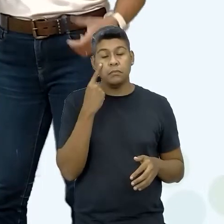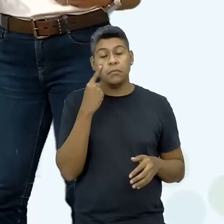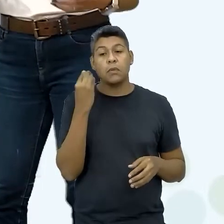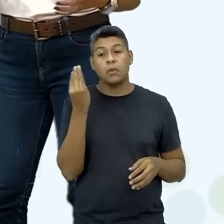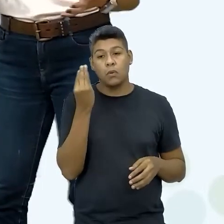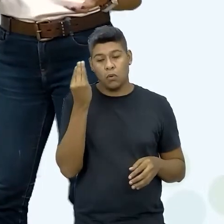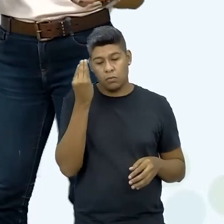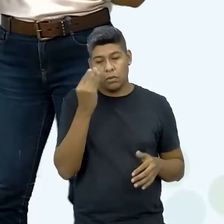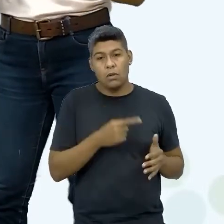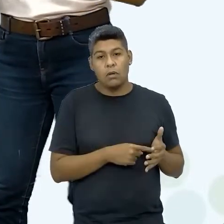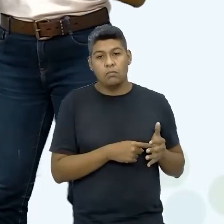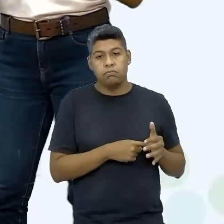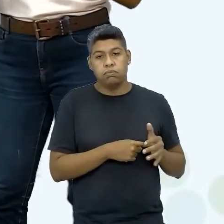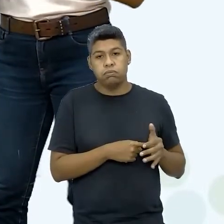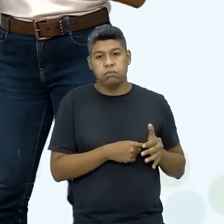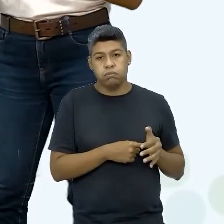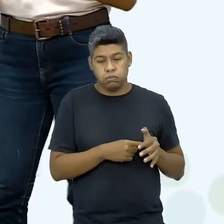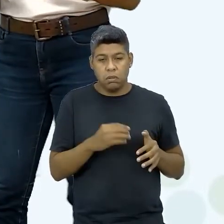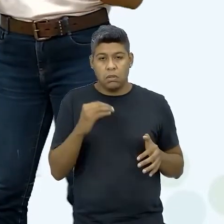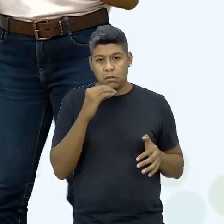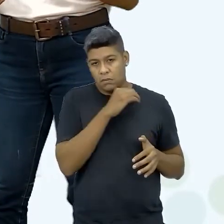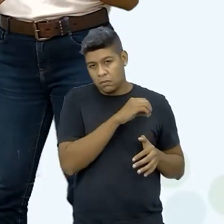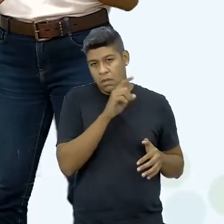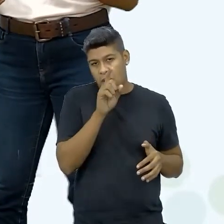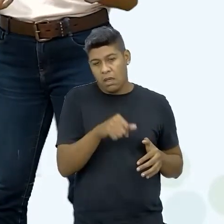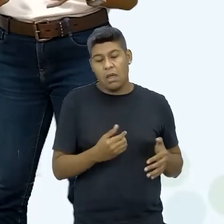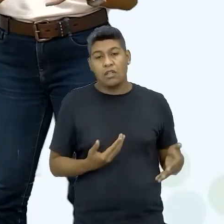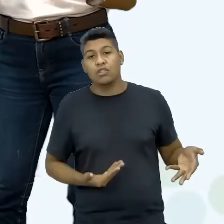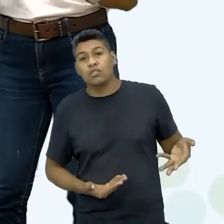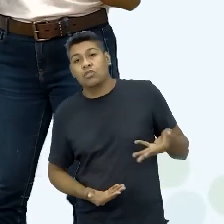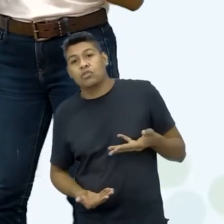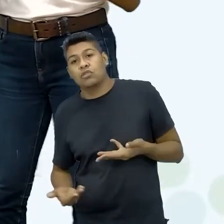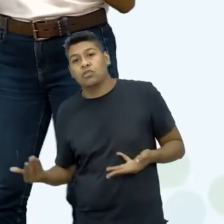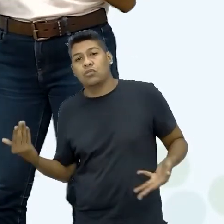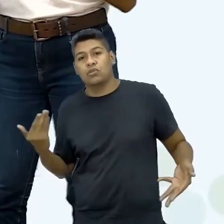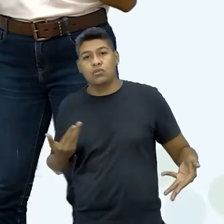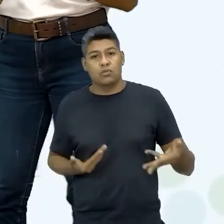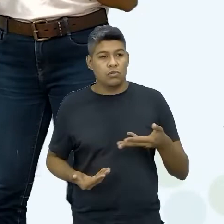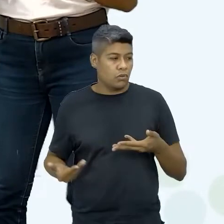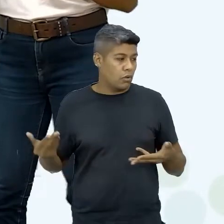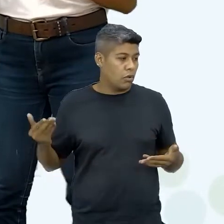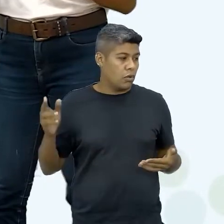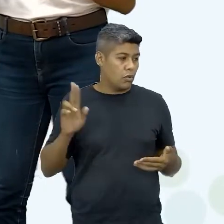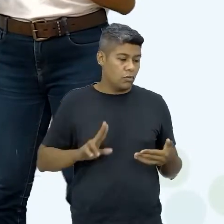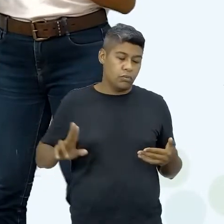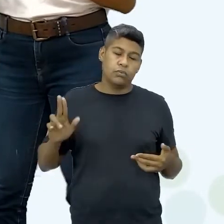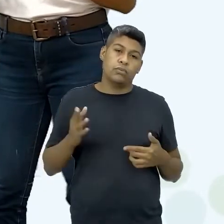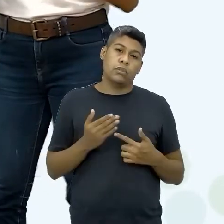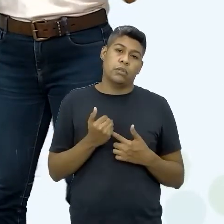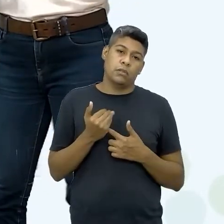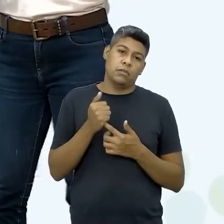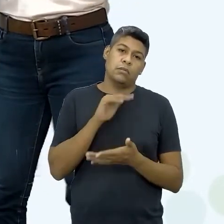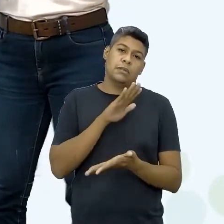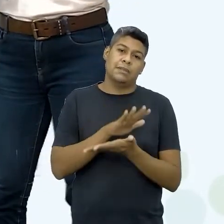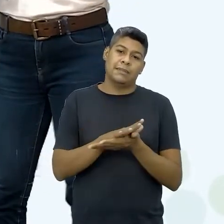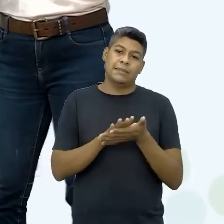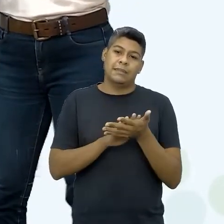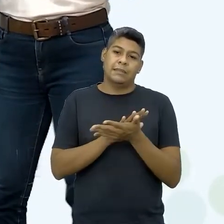né? A bomba de calor, ela só trabalha com as trocas, né? Não usa tanta tecnologia, não usa